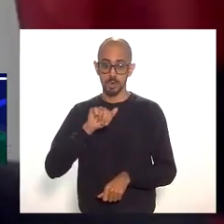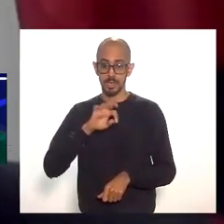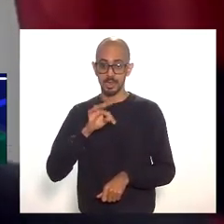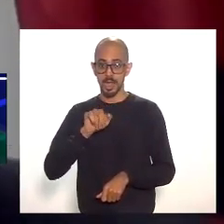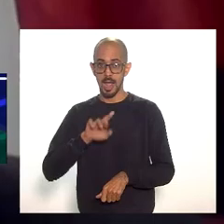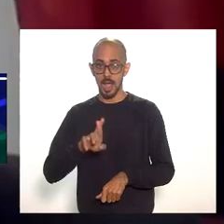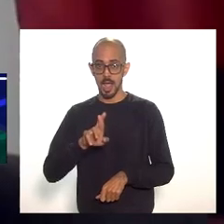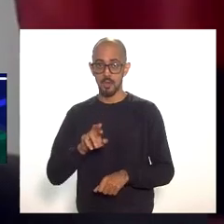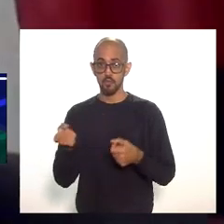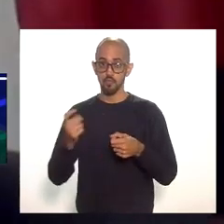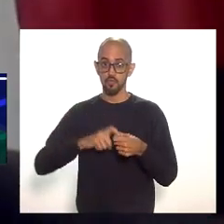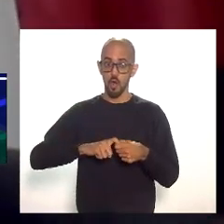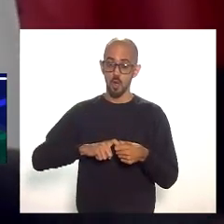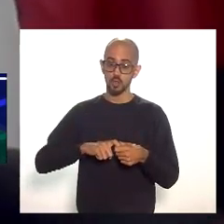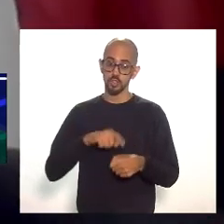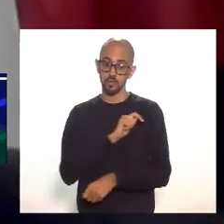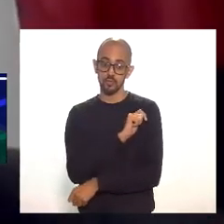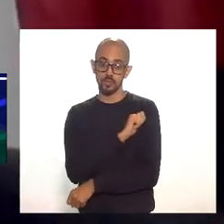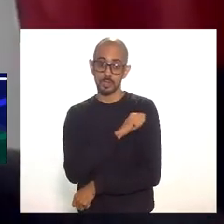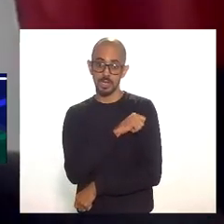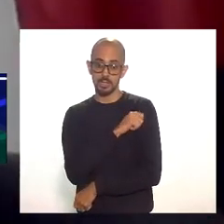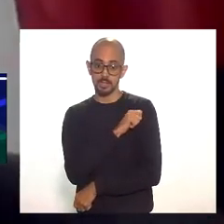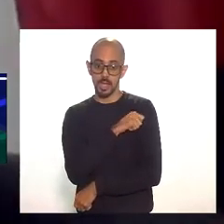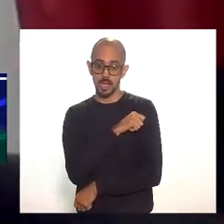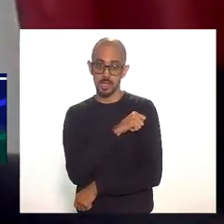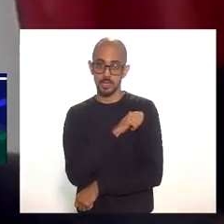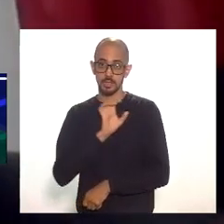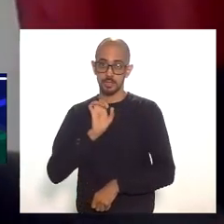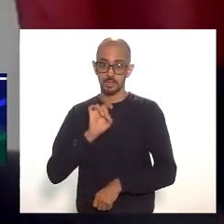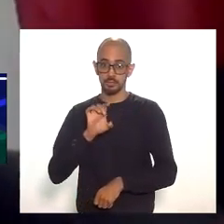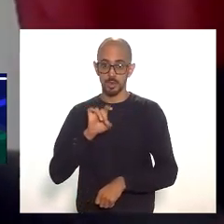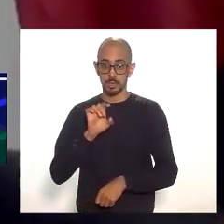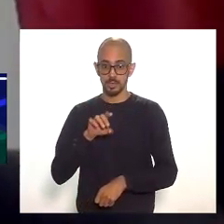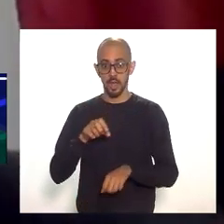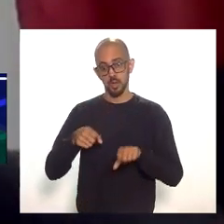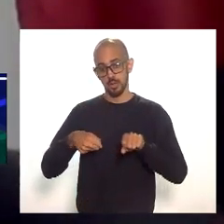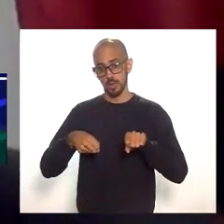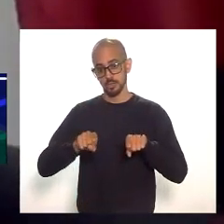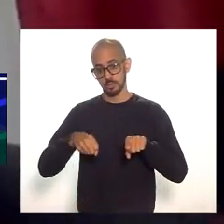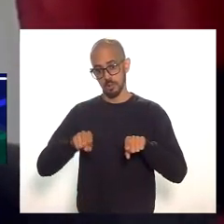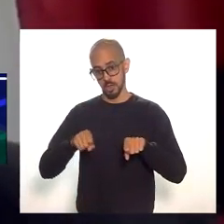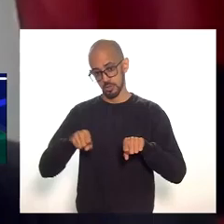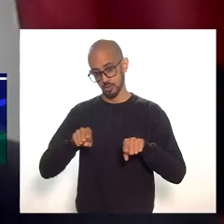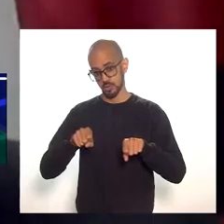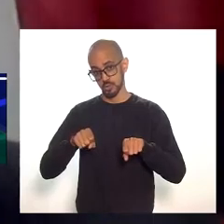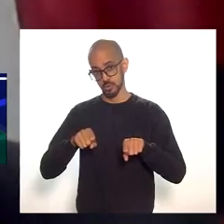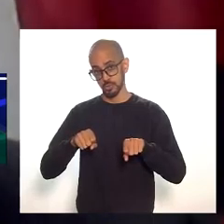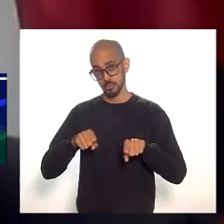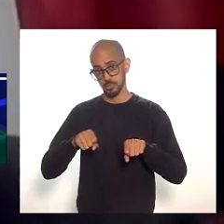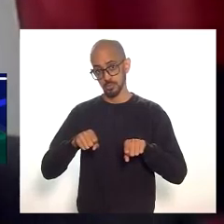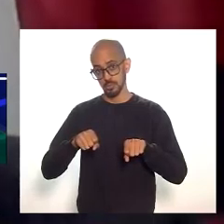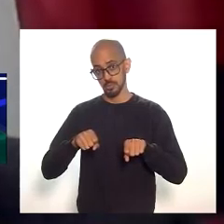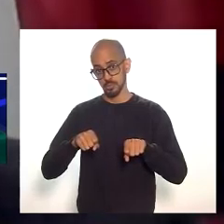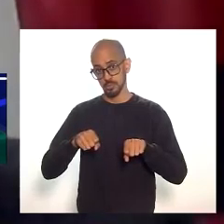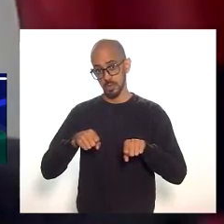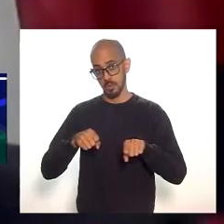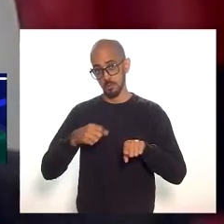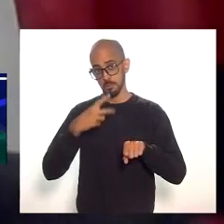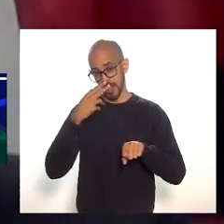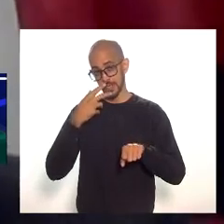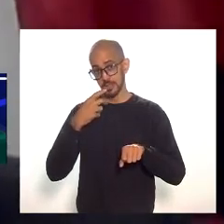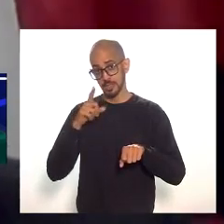a atuar na fiscalização, especialmente no caso das motos, pelo que eu consegui compreender da sua intenção.